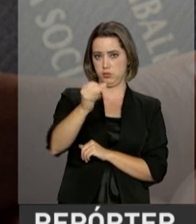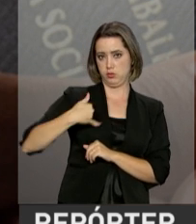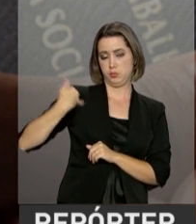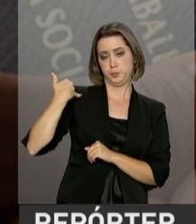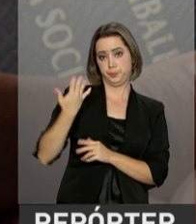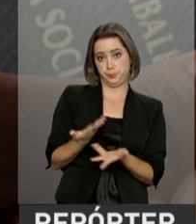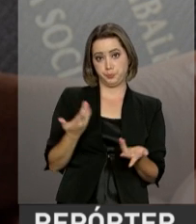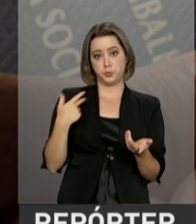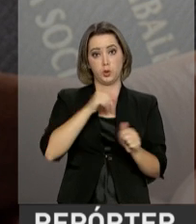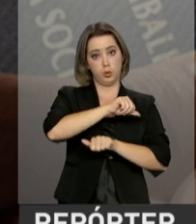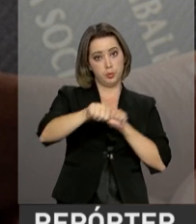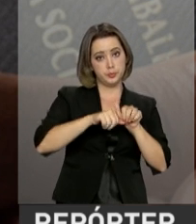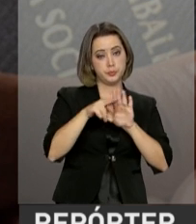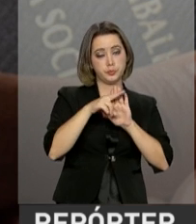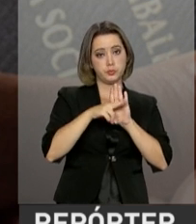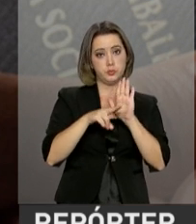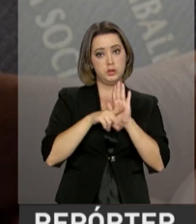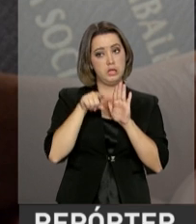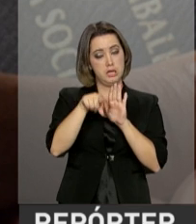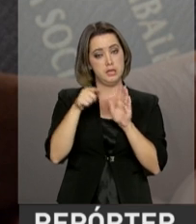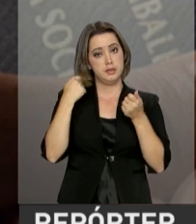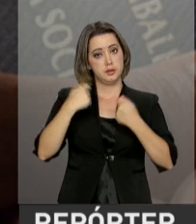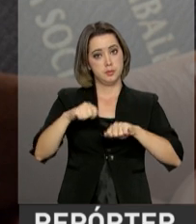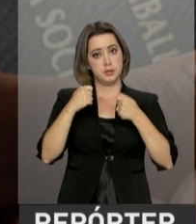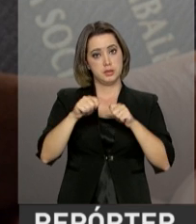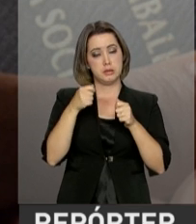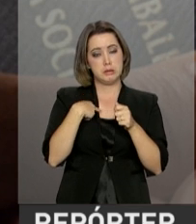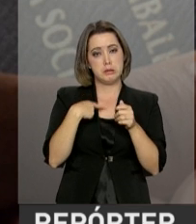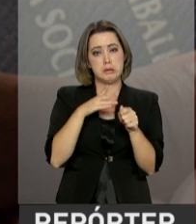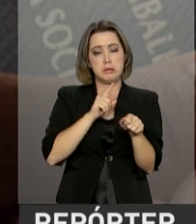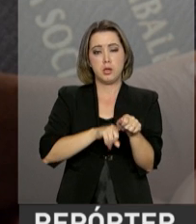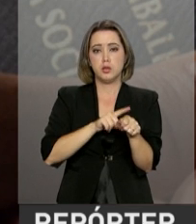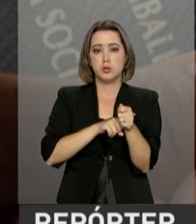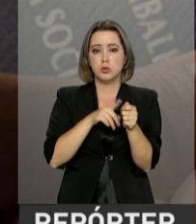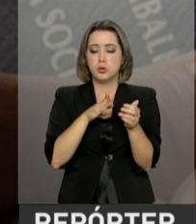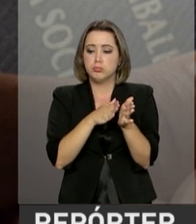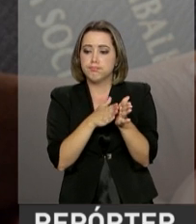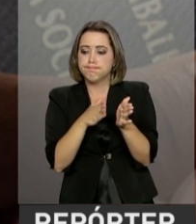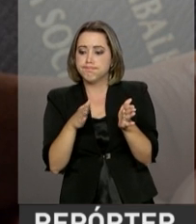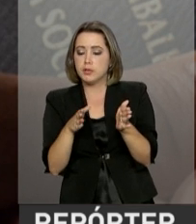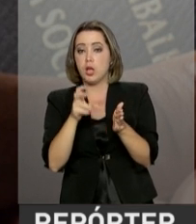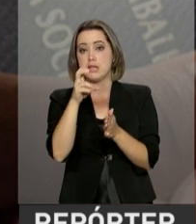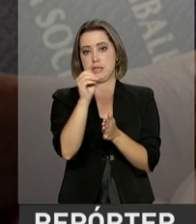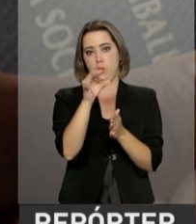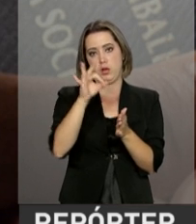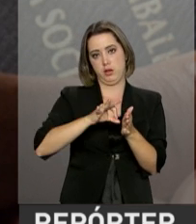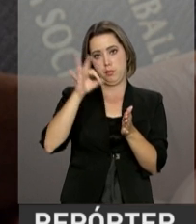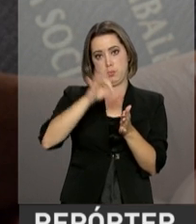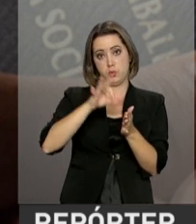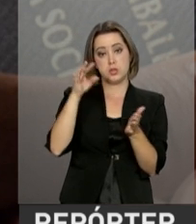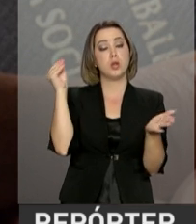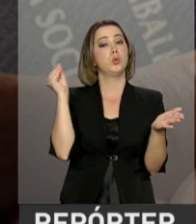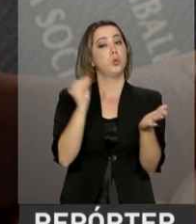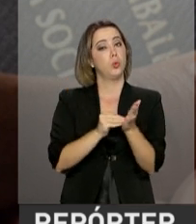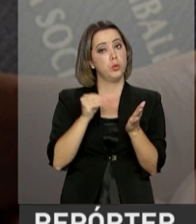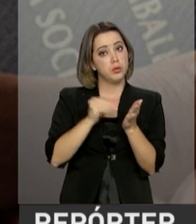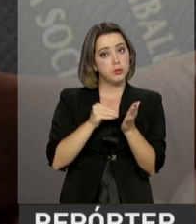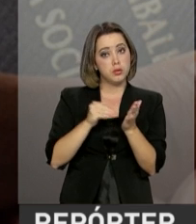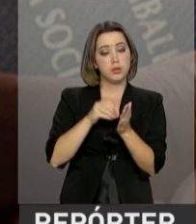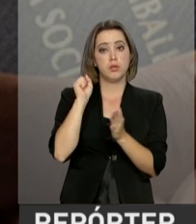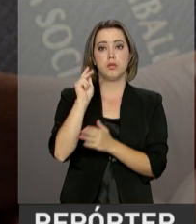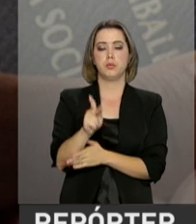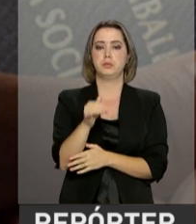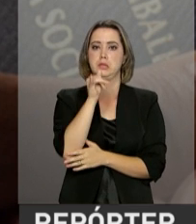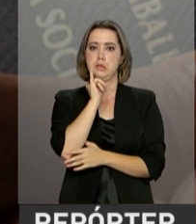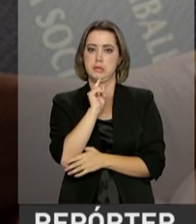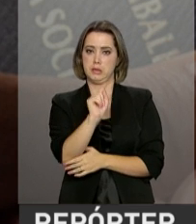na Previdência aprovadas, eles terão de pagar um pedágio de 50% sobre o período que falta para aposentar. Por